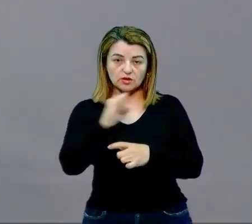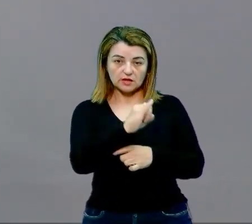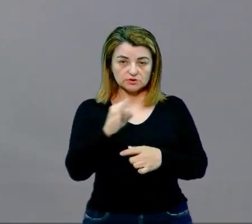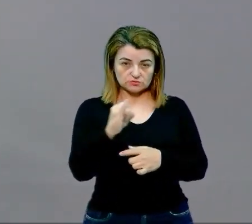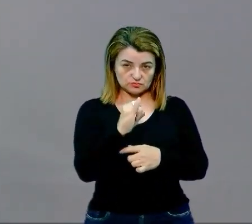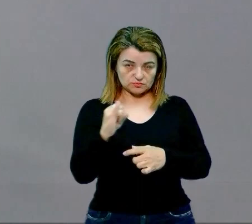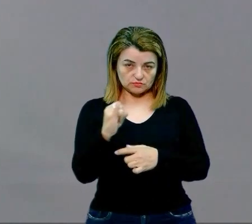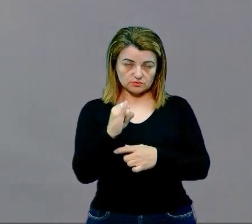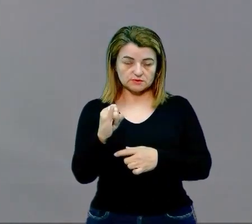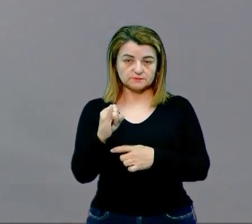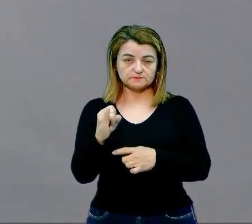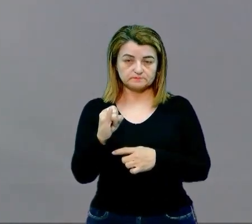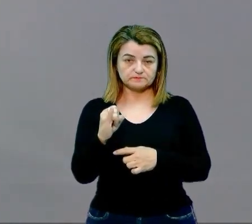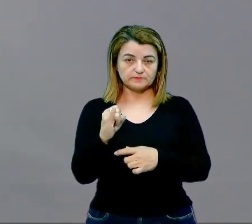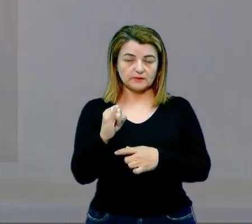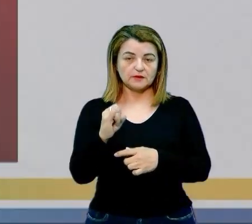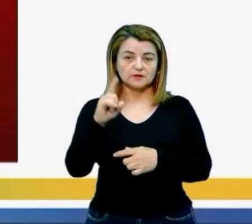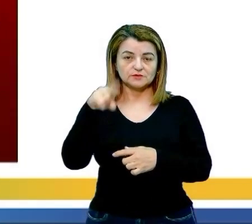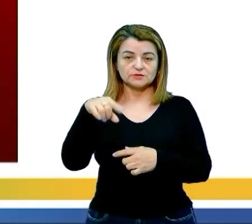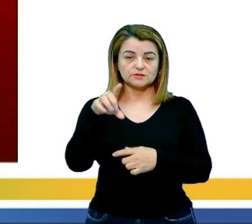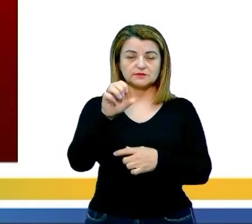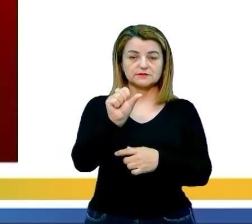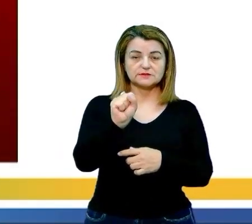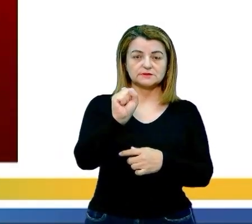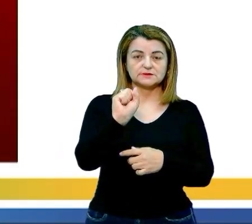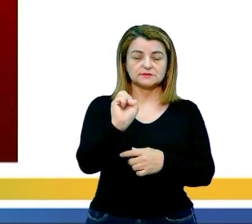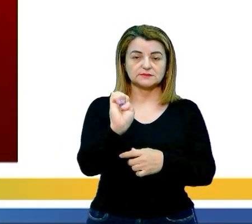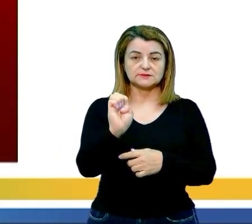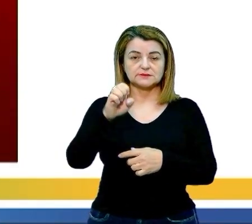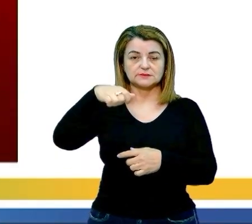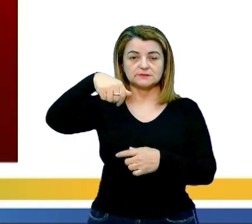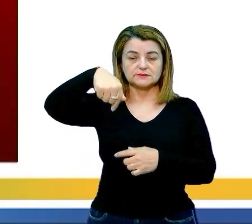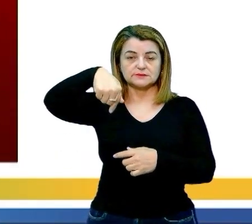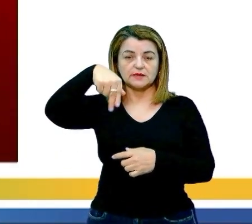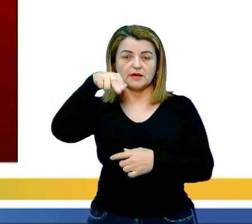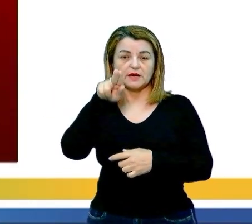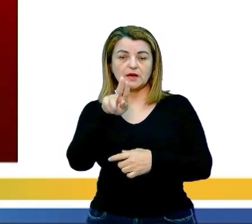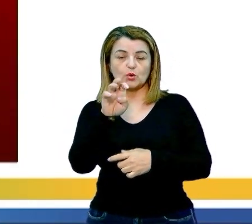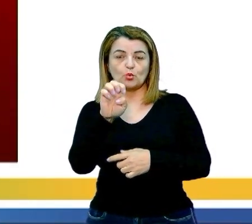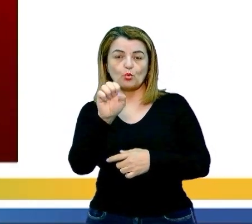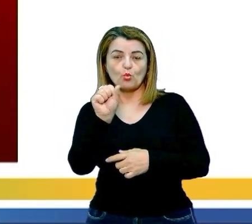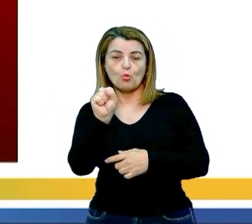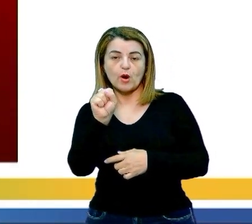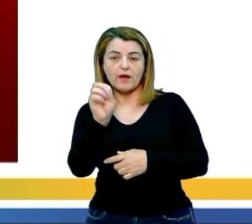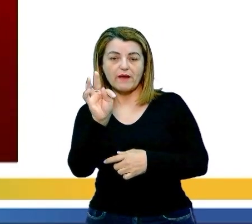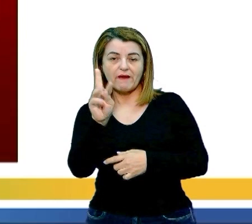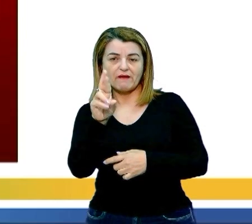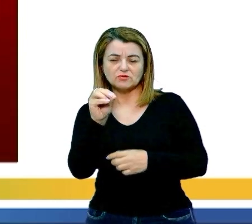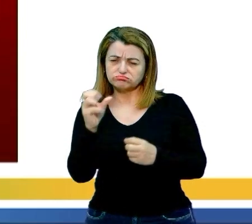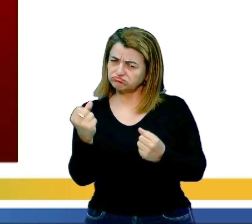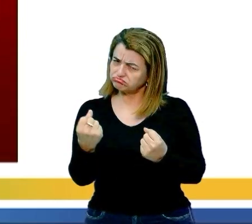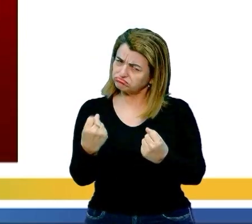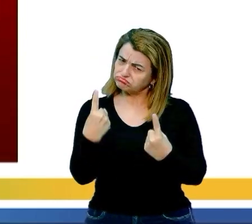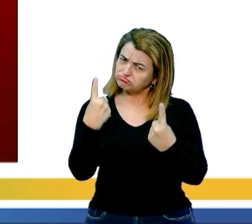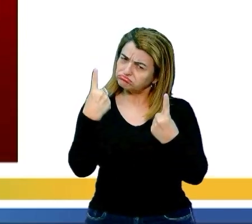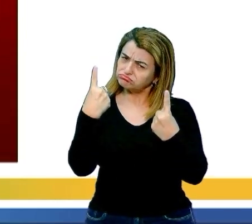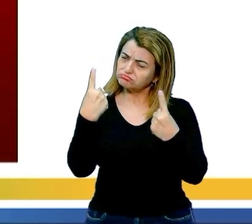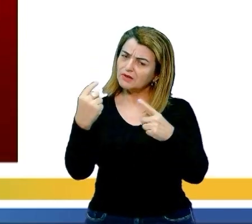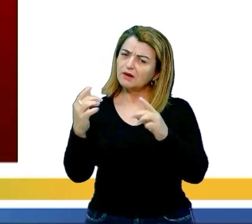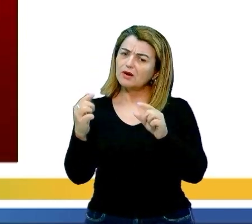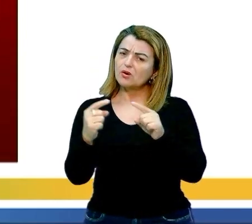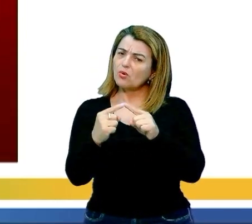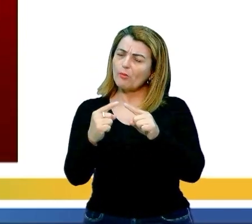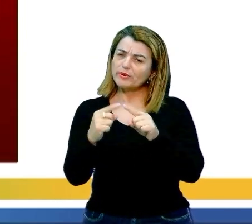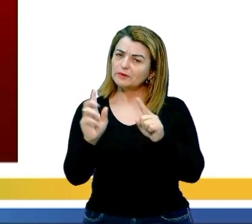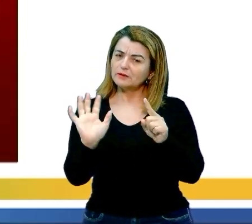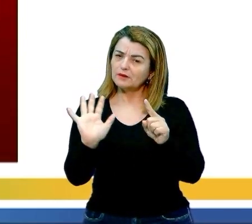são instituições de sequestro. E a palavra pode ser um tanto quanto forte, mas na realidade, quando